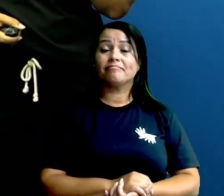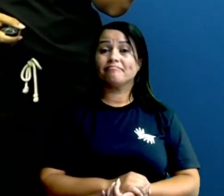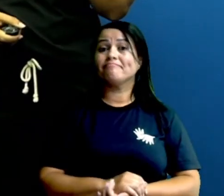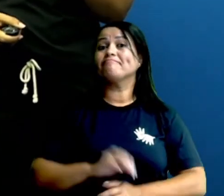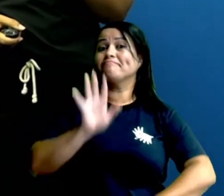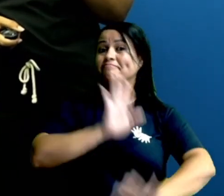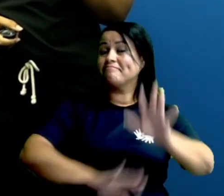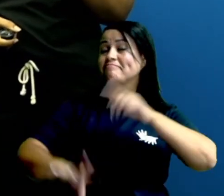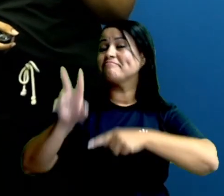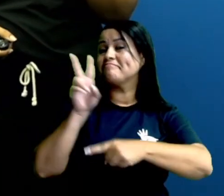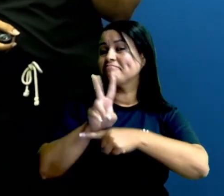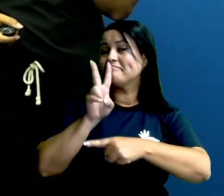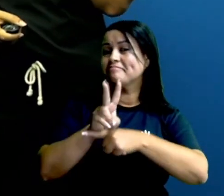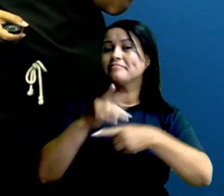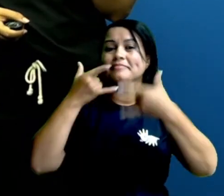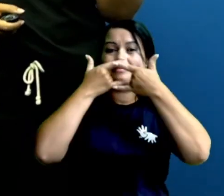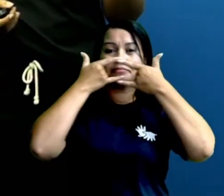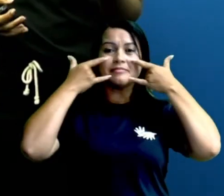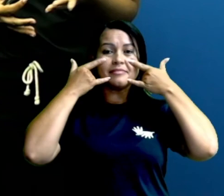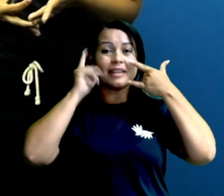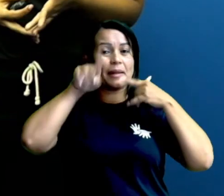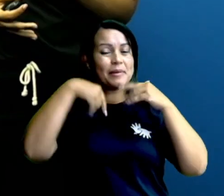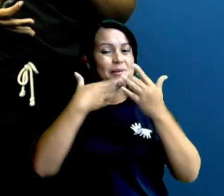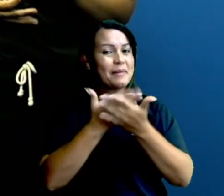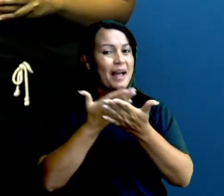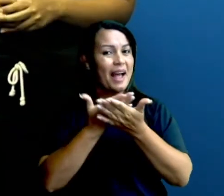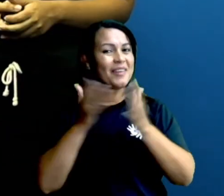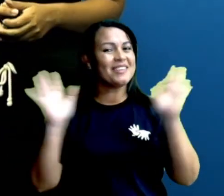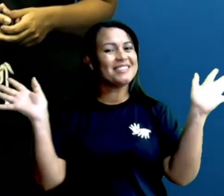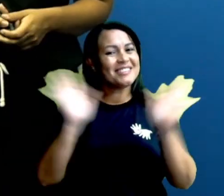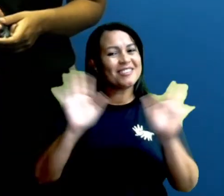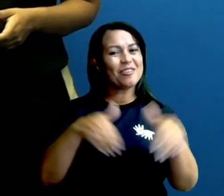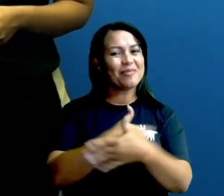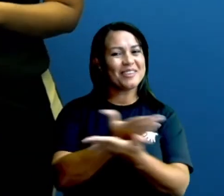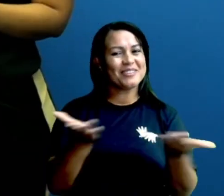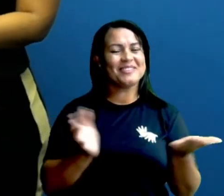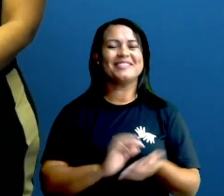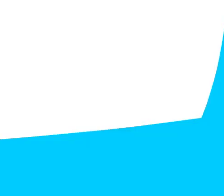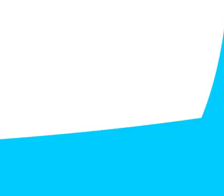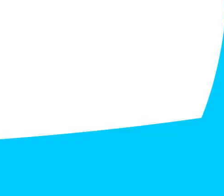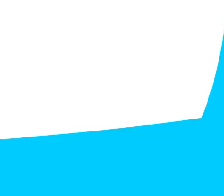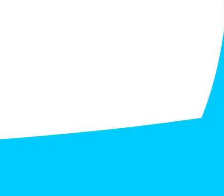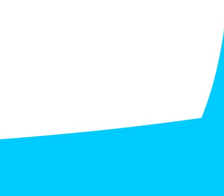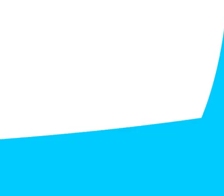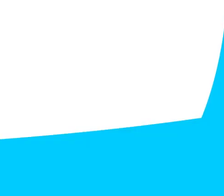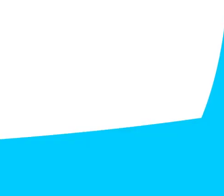Se cuidem, usem máscara. E até a próxima aula. Tchau, tchau para todos!